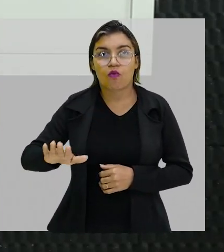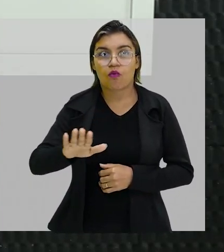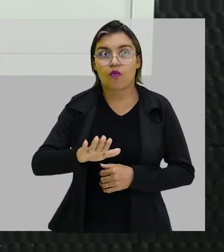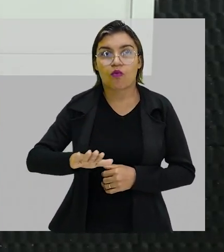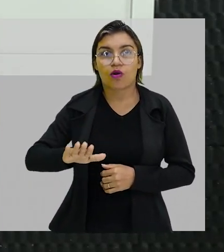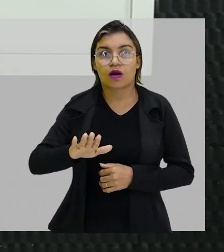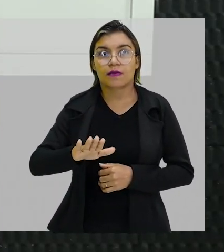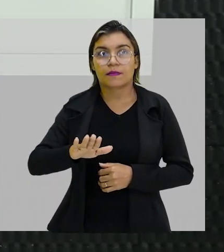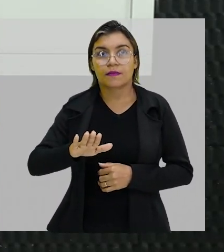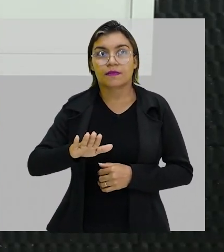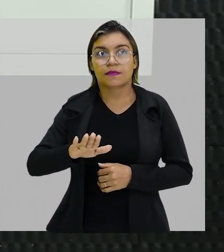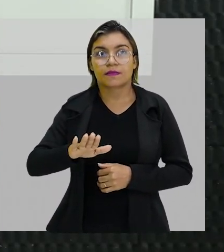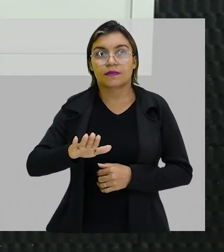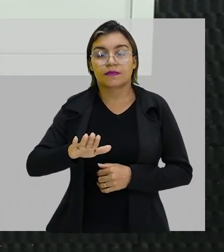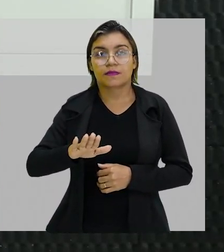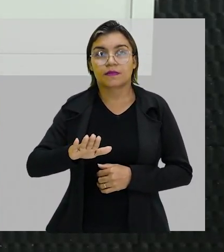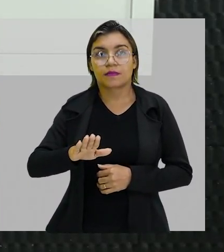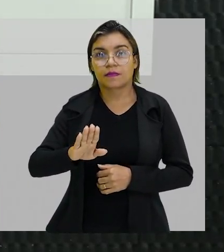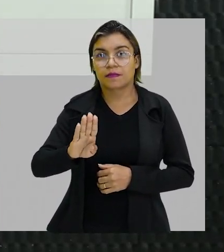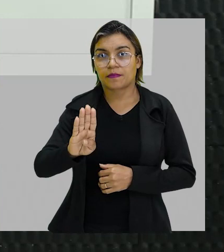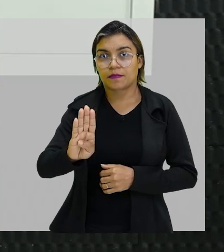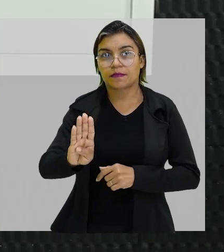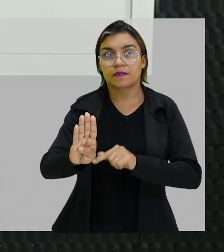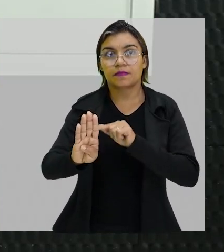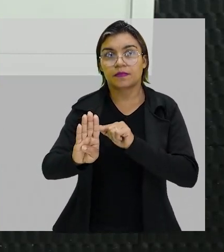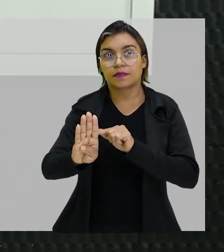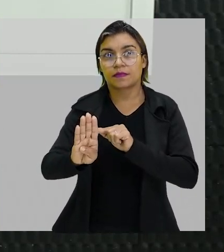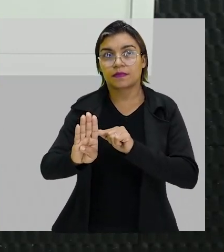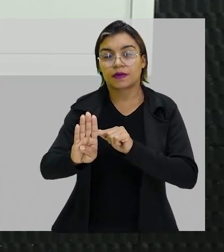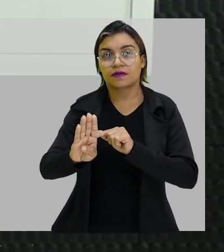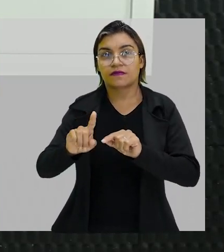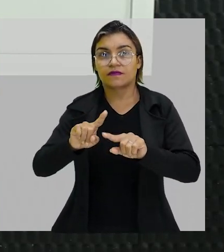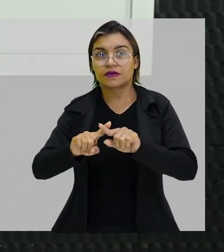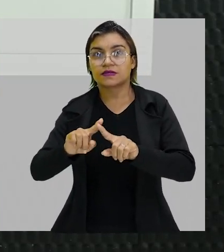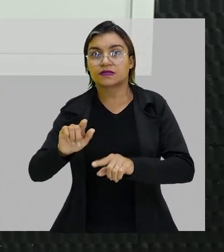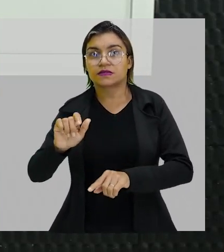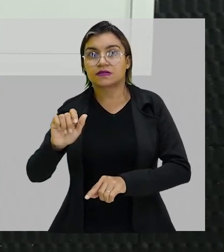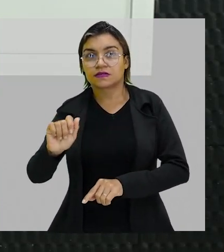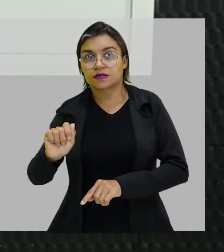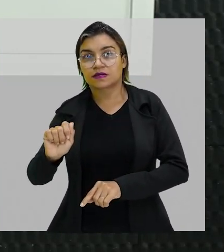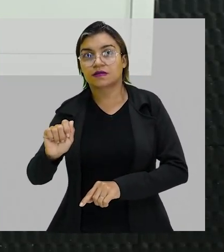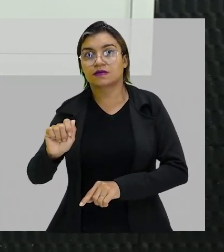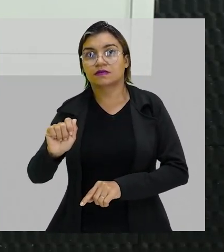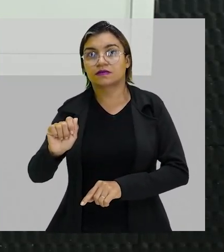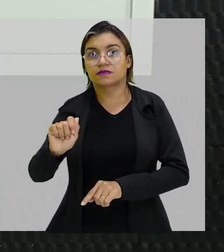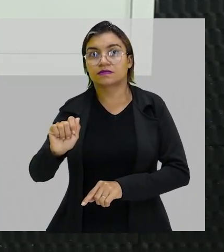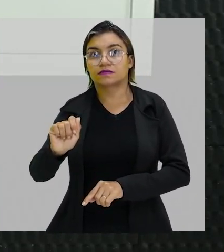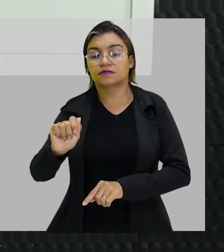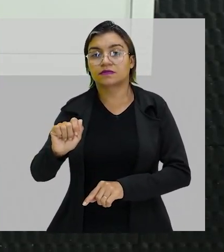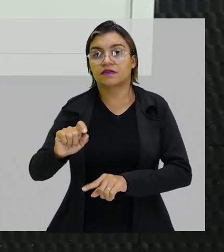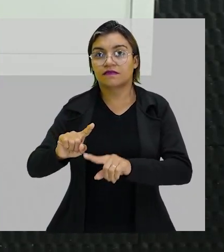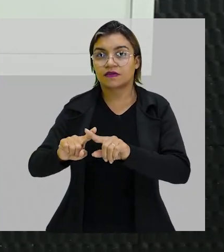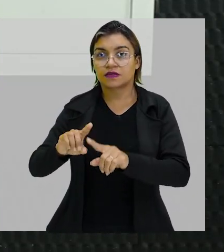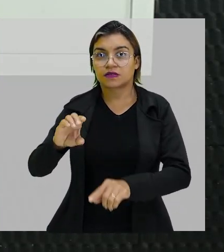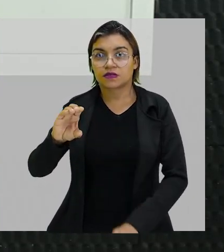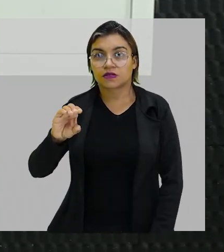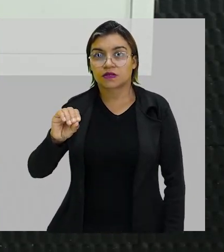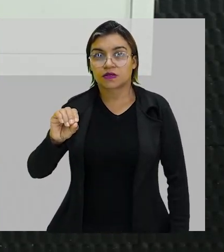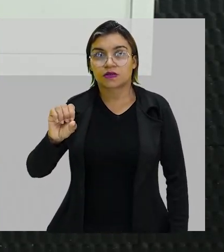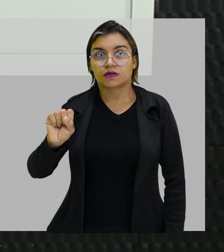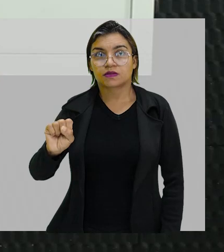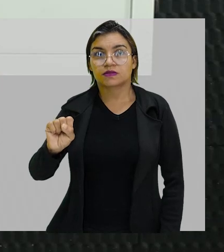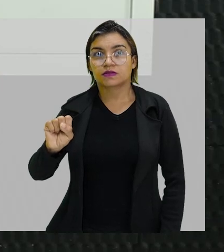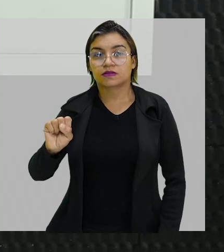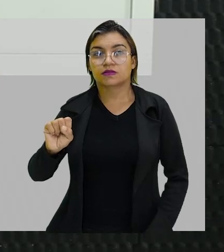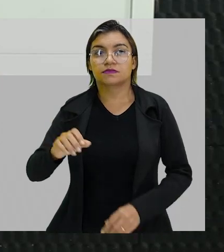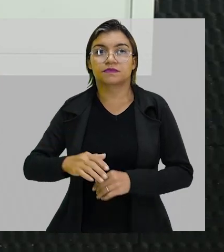é o ângulo θ, que vai ser de 90, certo? Então o nosso fluxo vai ser igual aqui, ó. O